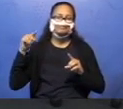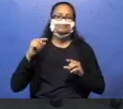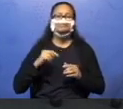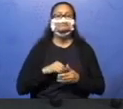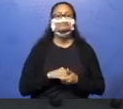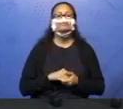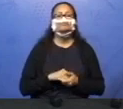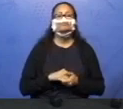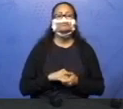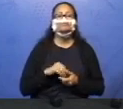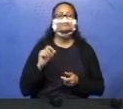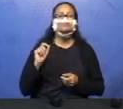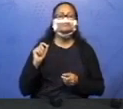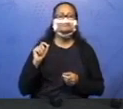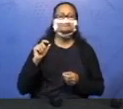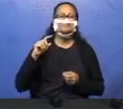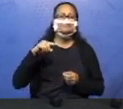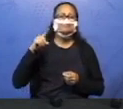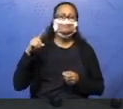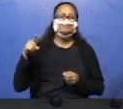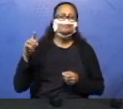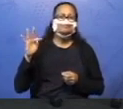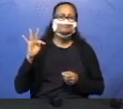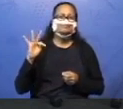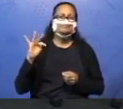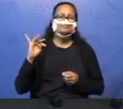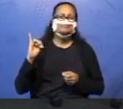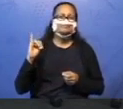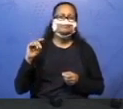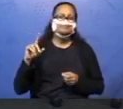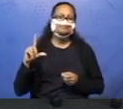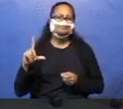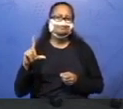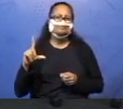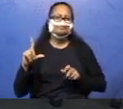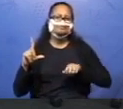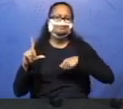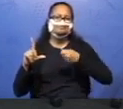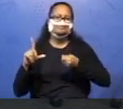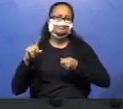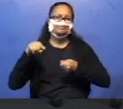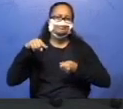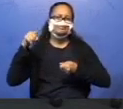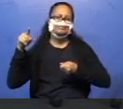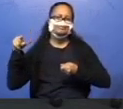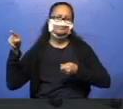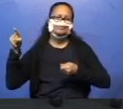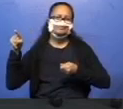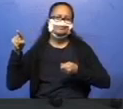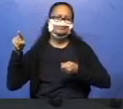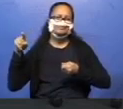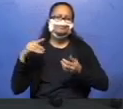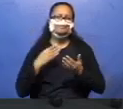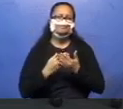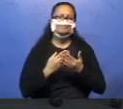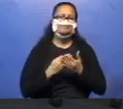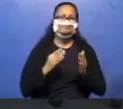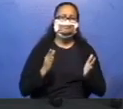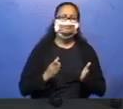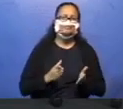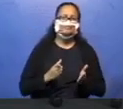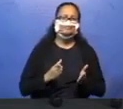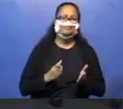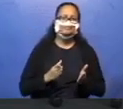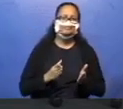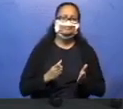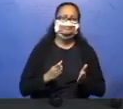não. É o tio, aquele que você chamava de cobrinha, lembra? É ele que nós vamos estudar aqui. E uma